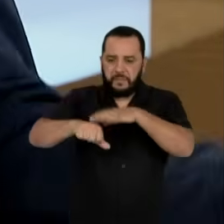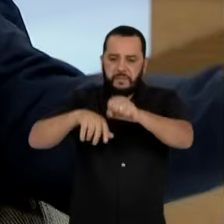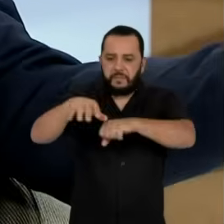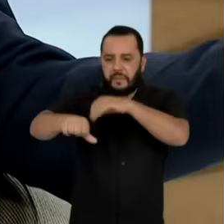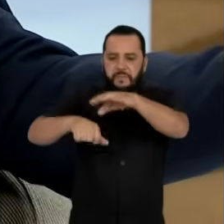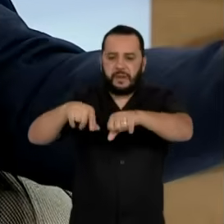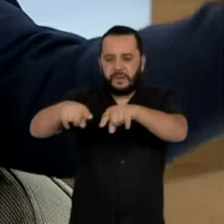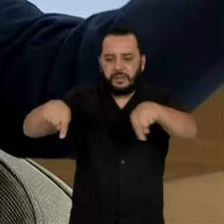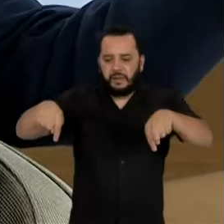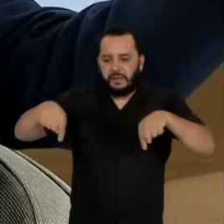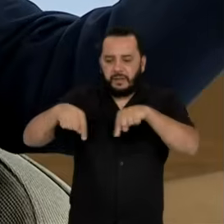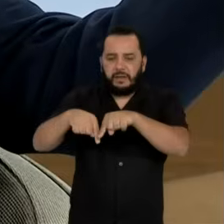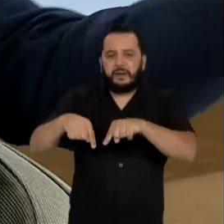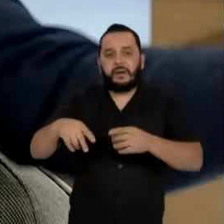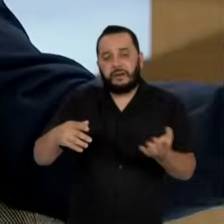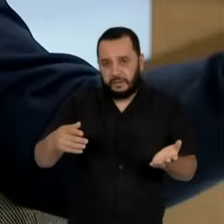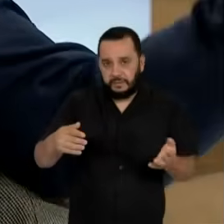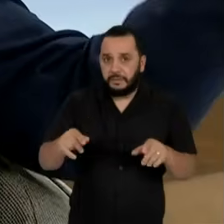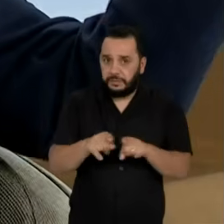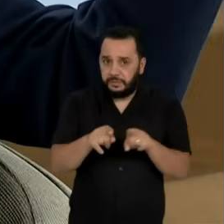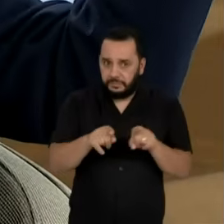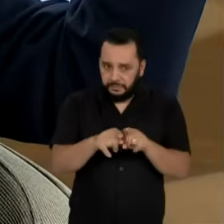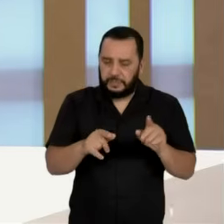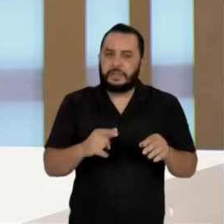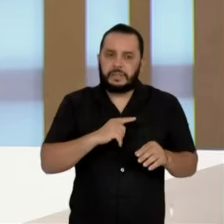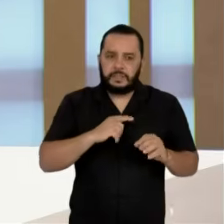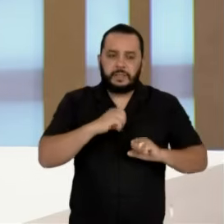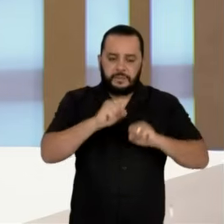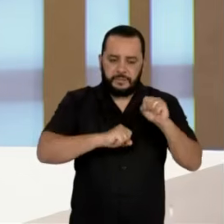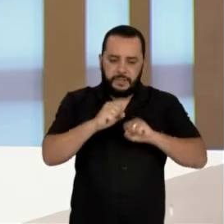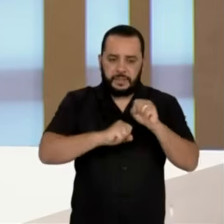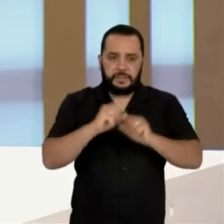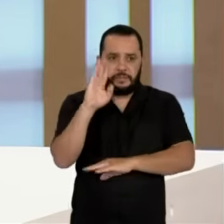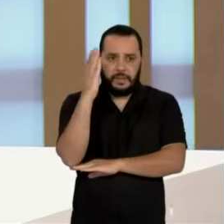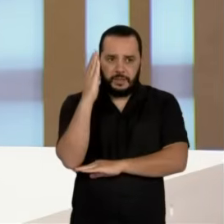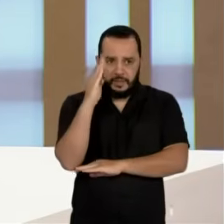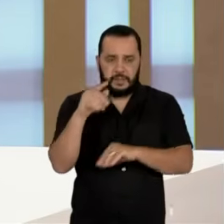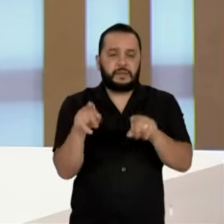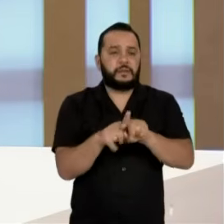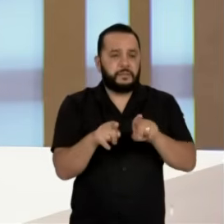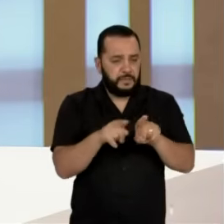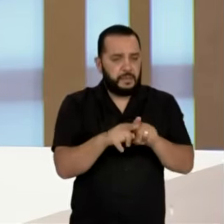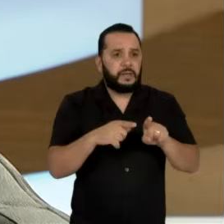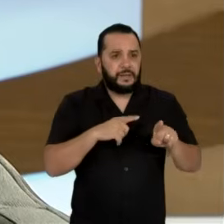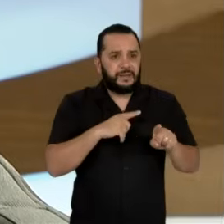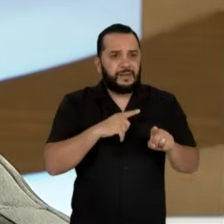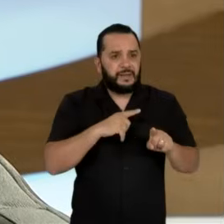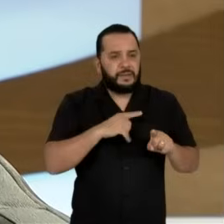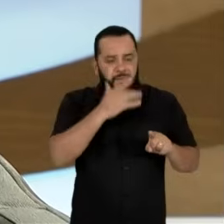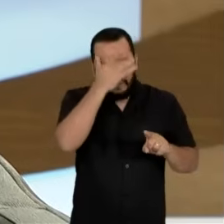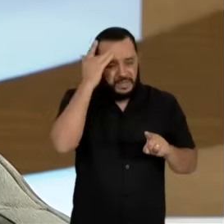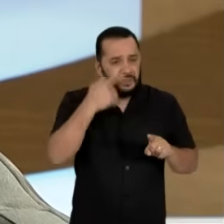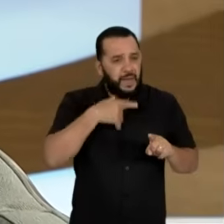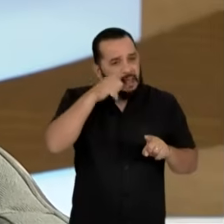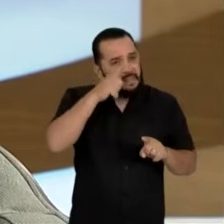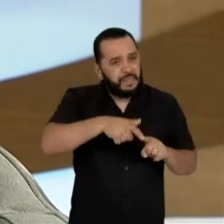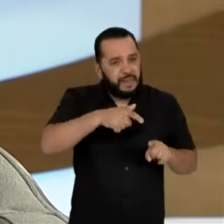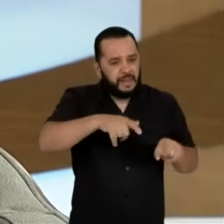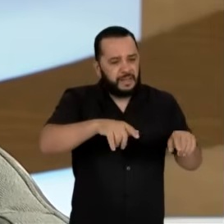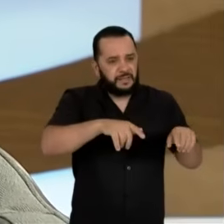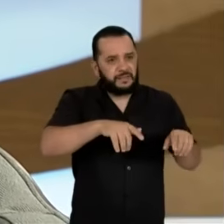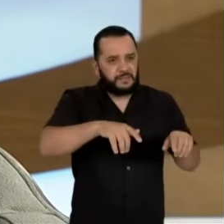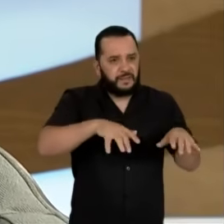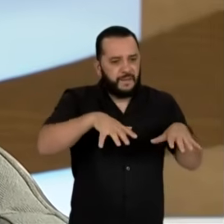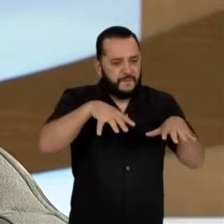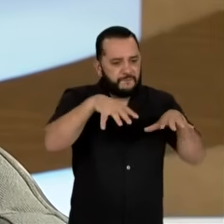também dos madeireiros, dos grileiros invadindo a terra deles. né? Então, quem controla